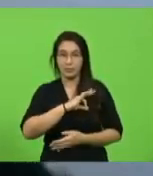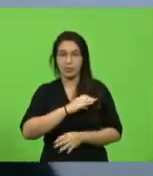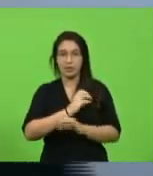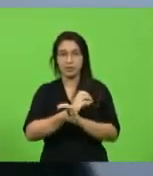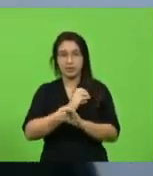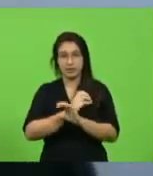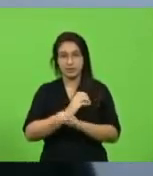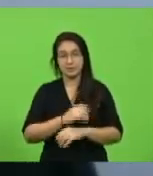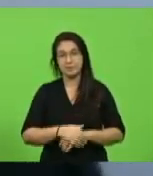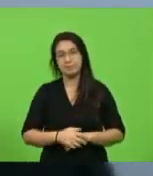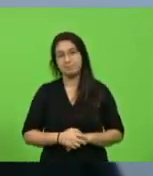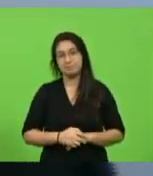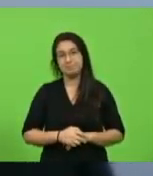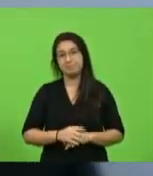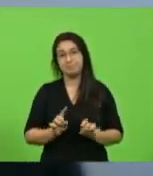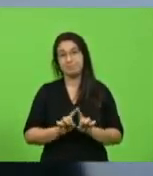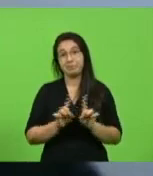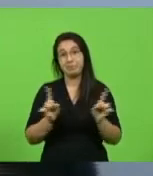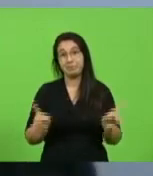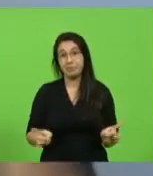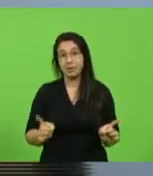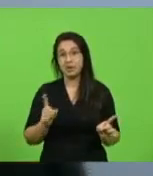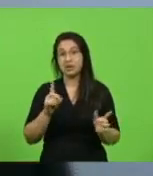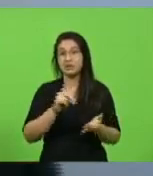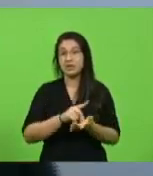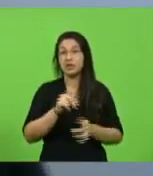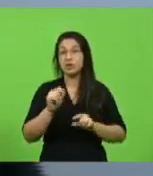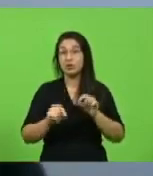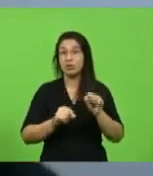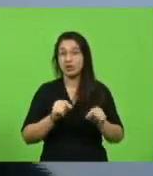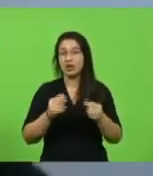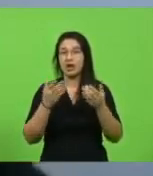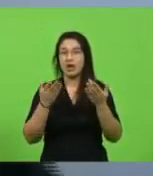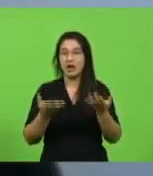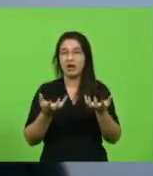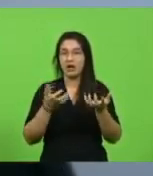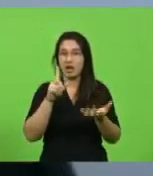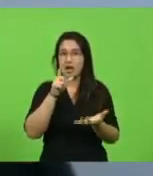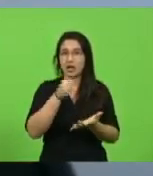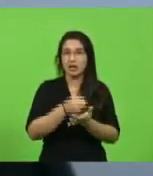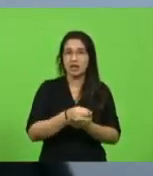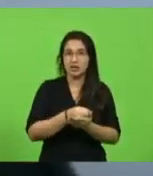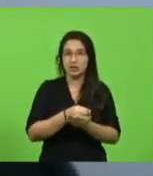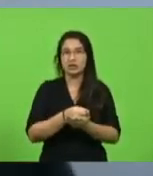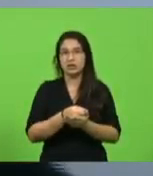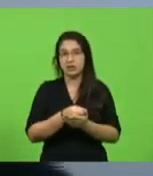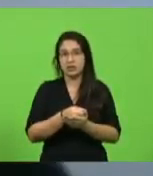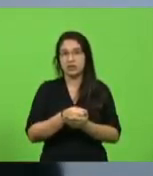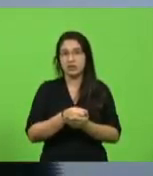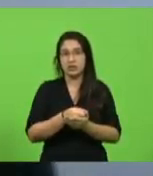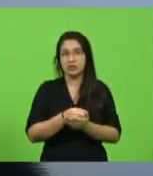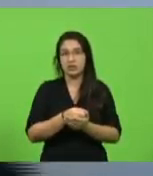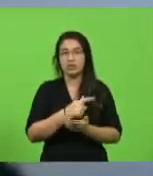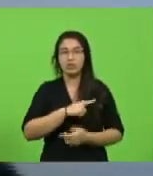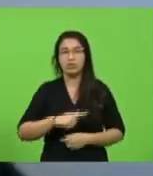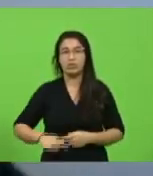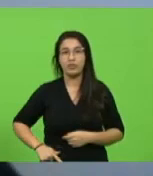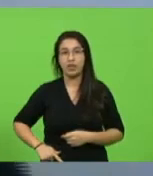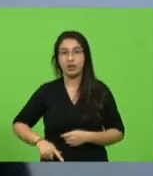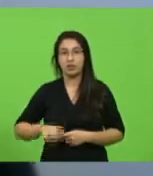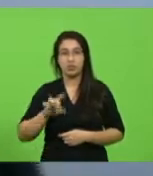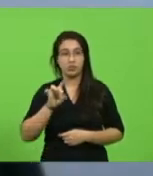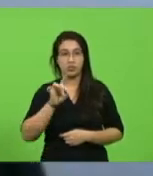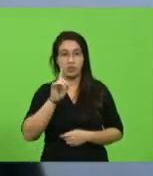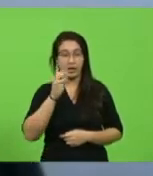No entanto, a verdade é que o que motivou a adoção de providências por parte do governador não foi a ciência do